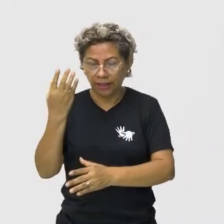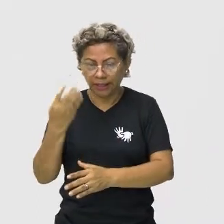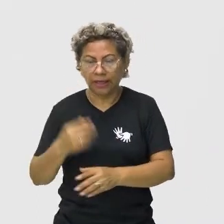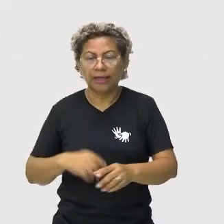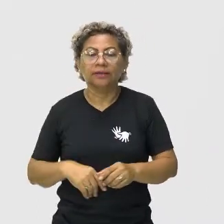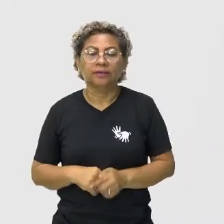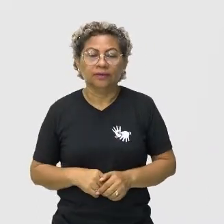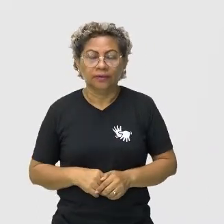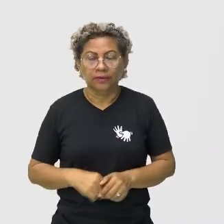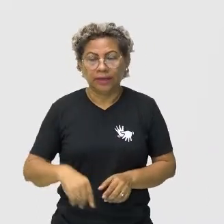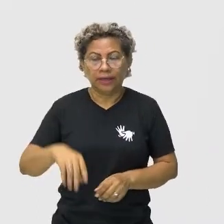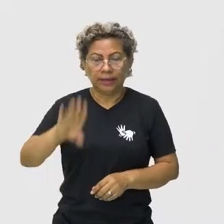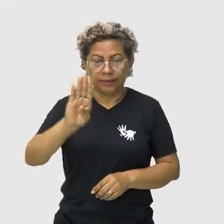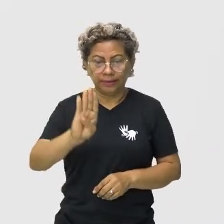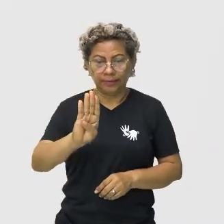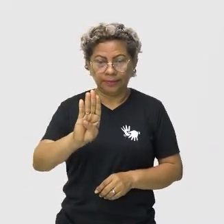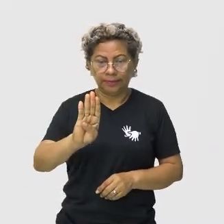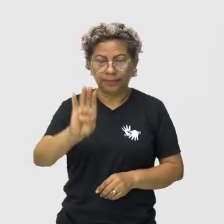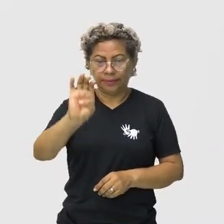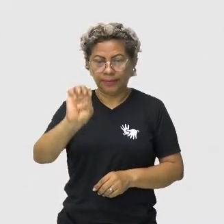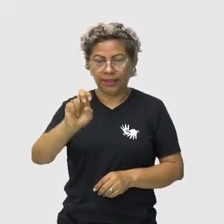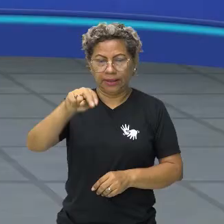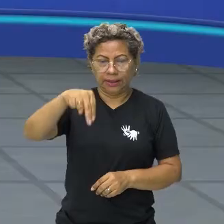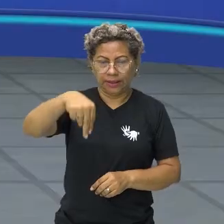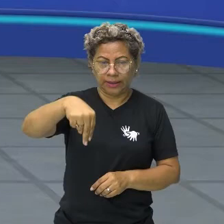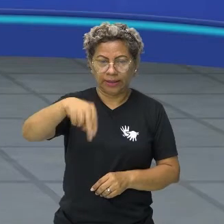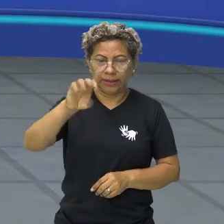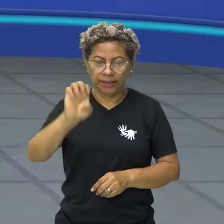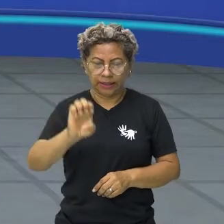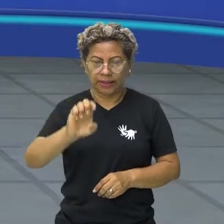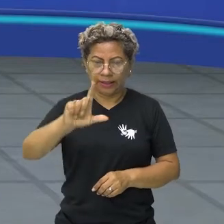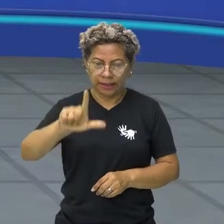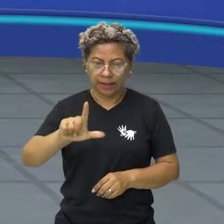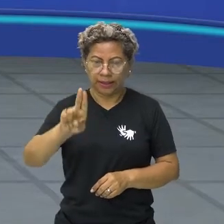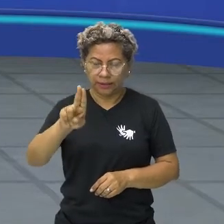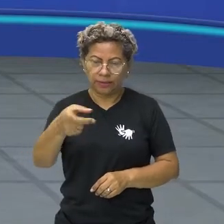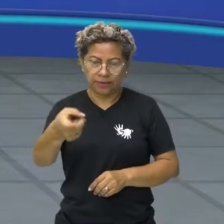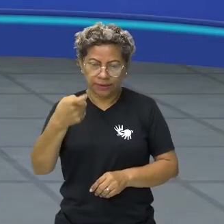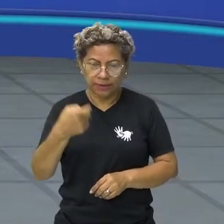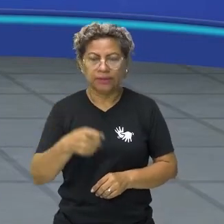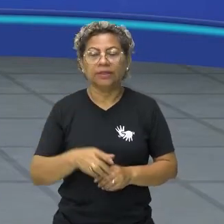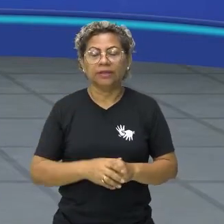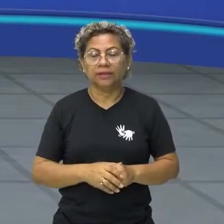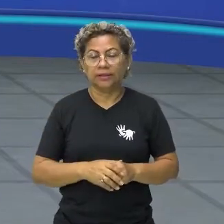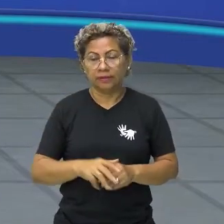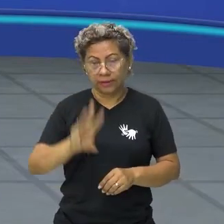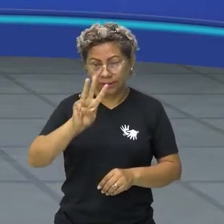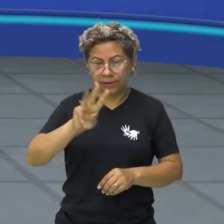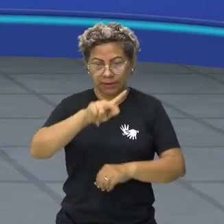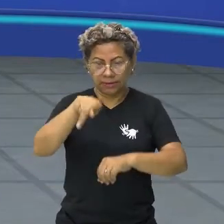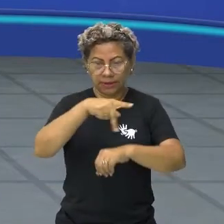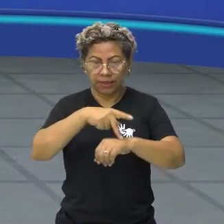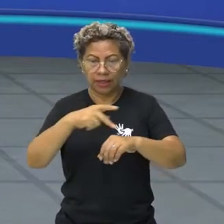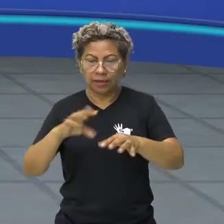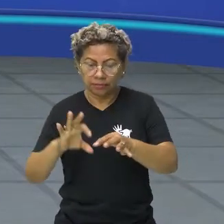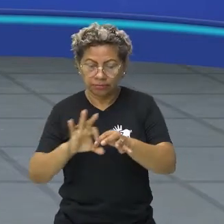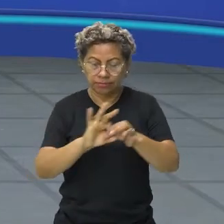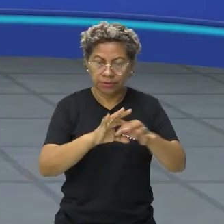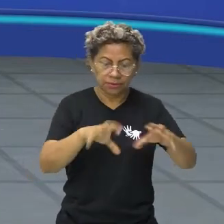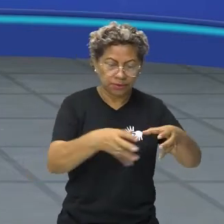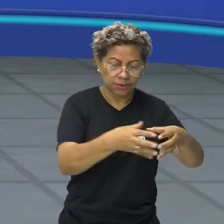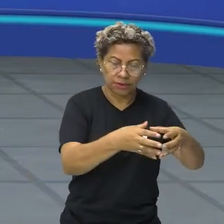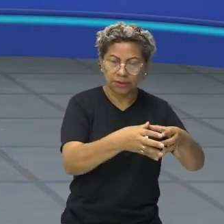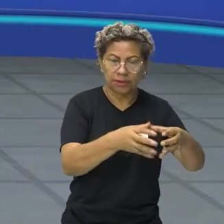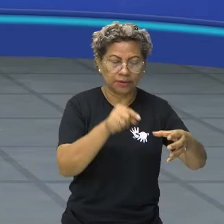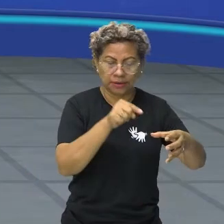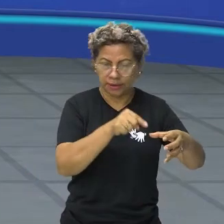né? Netherlands e Luxemburgo com o Lux ali. Então, esses três países se juntaram para se desenvolver economicamente